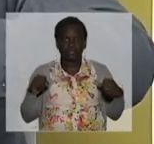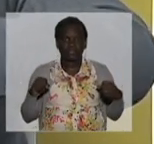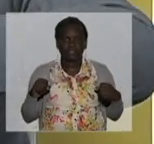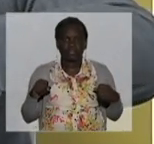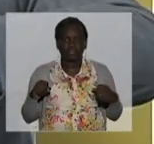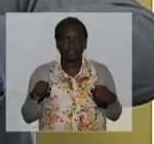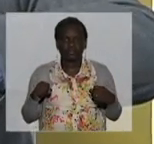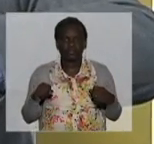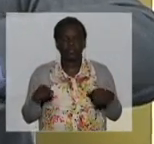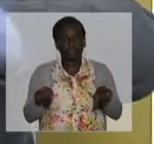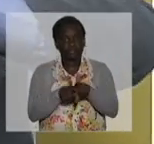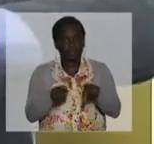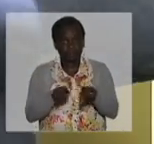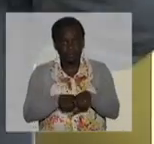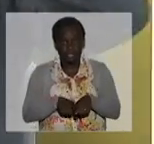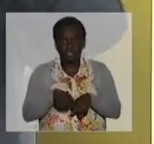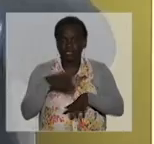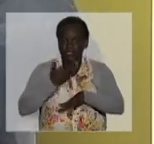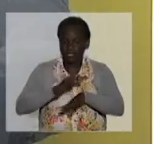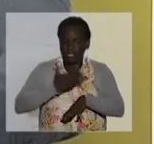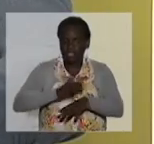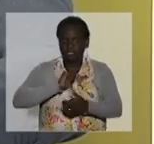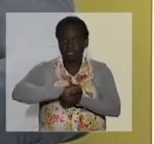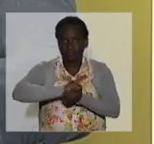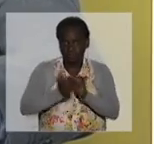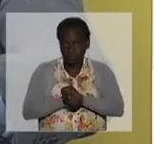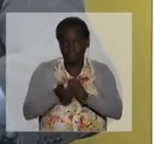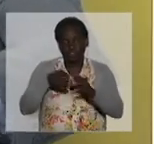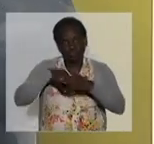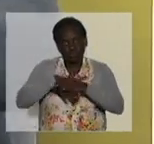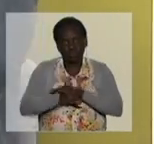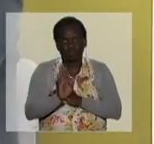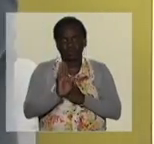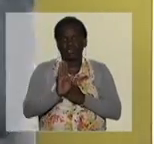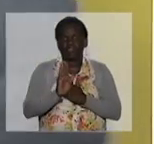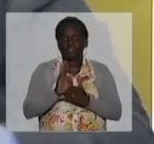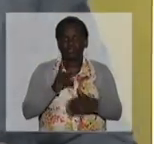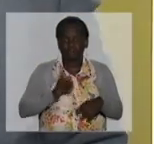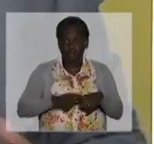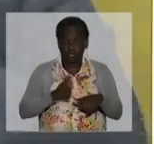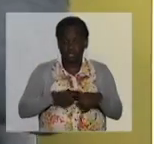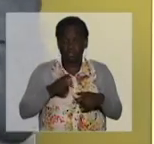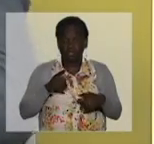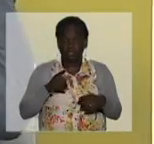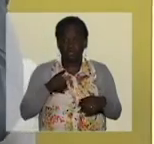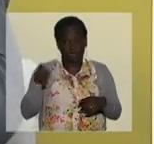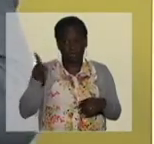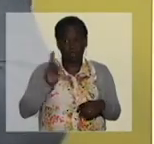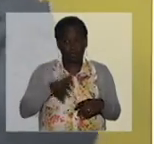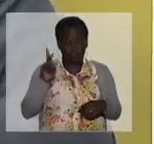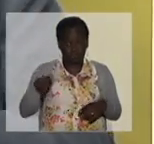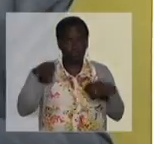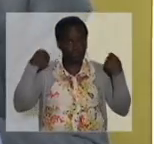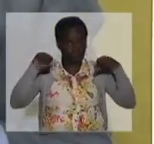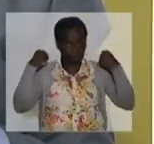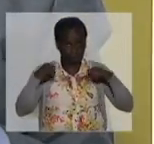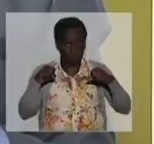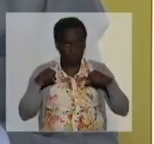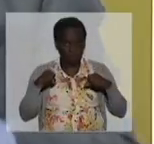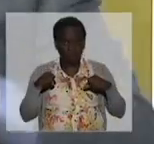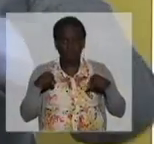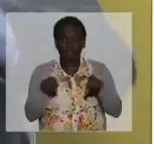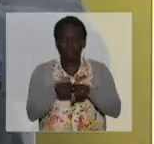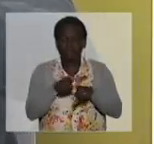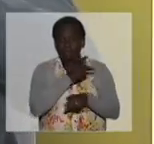física, mas também na prática esportiva. Porque ele, que é além de ser professor de educação